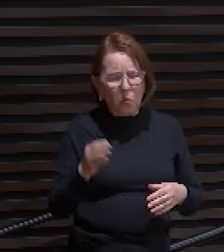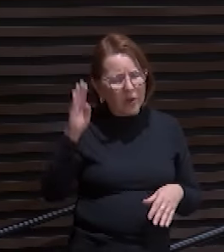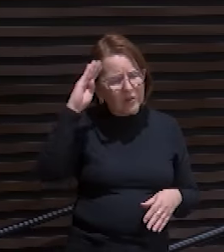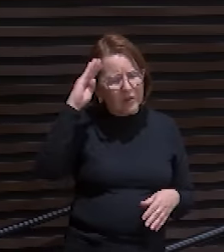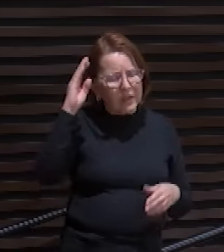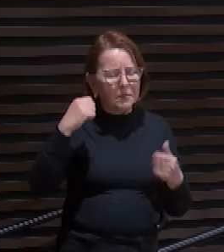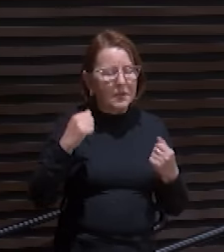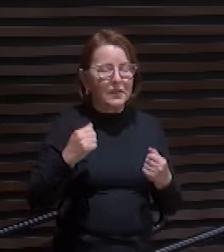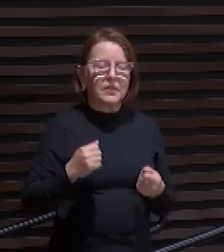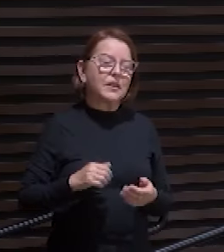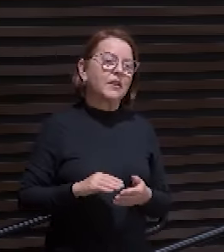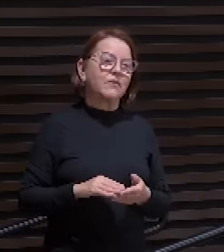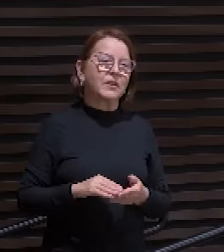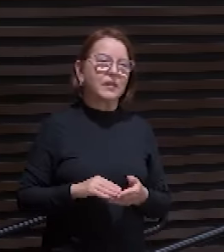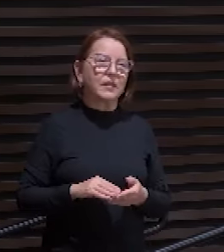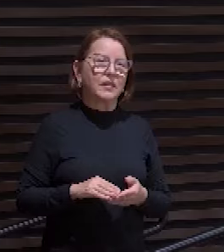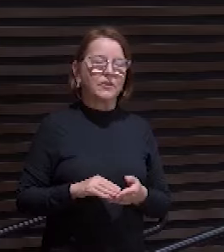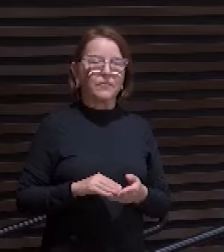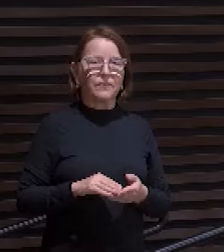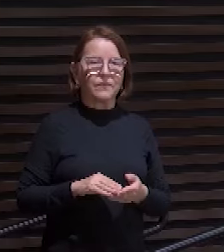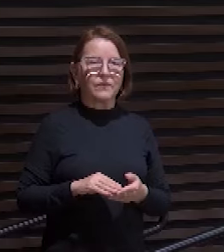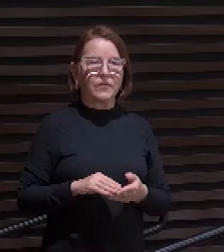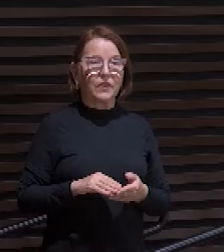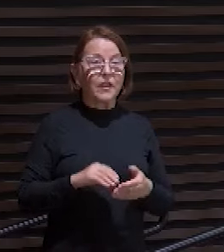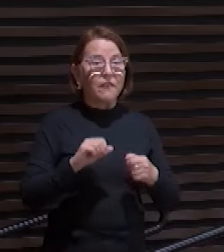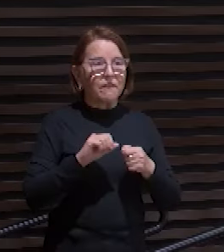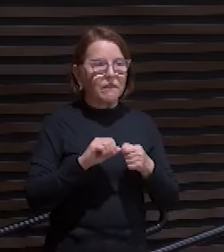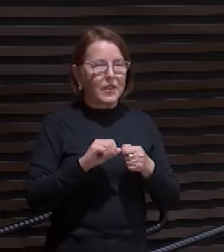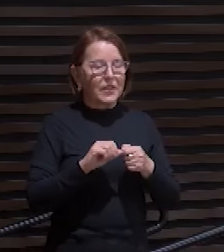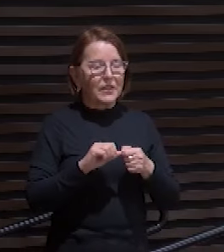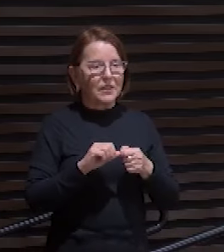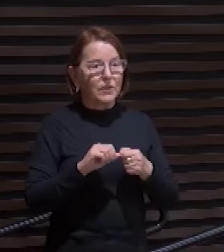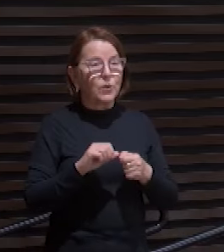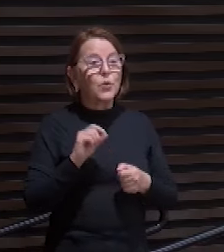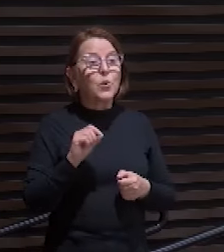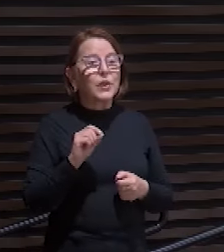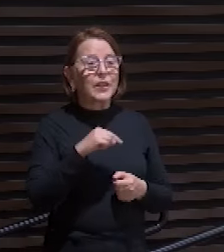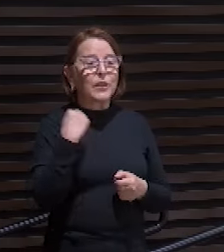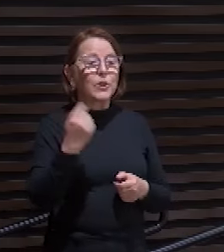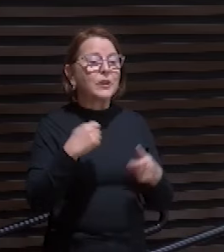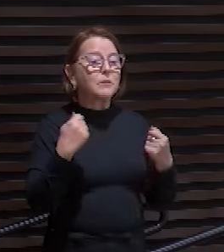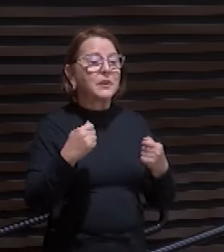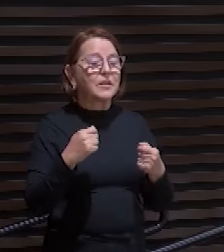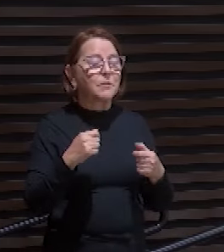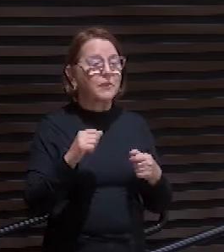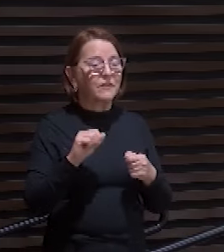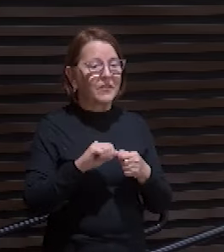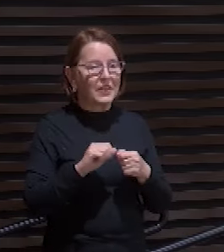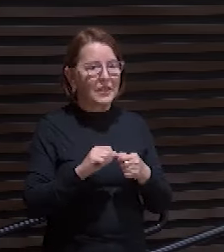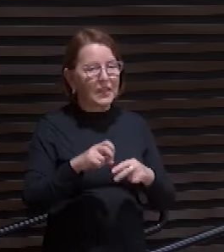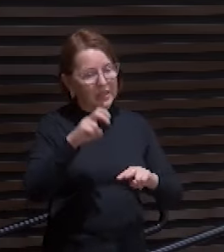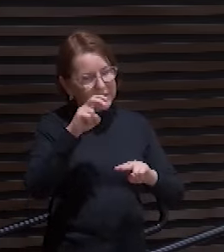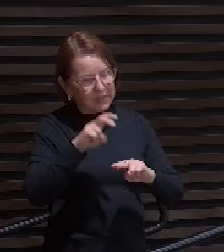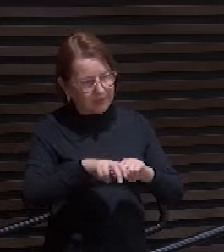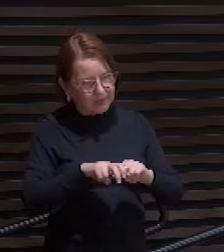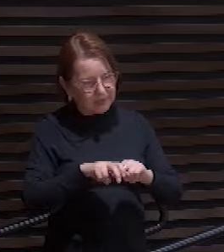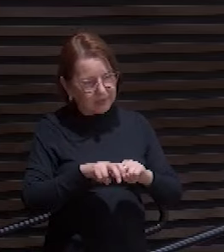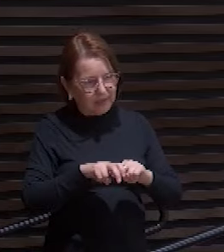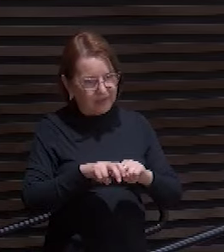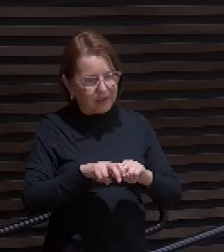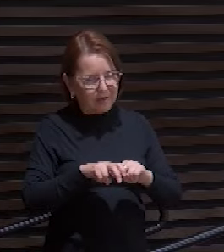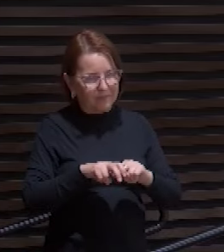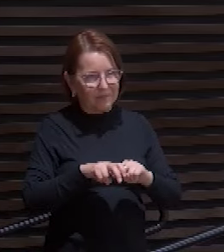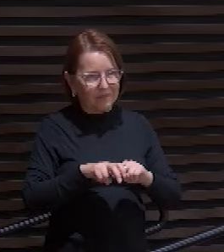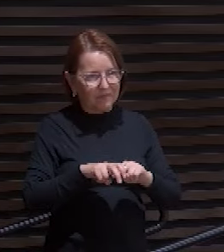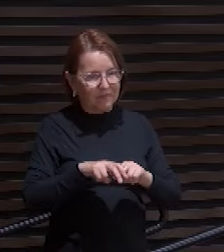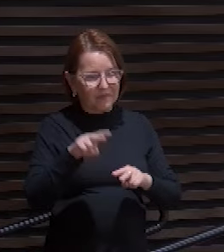Sabe o que ele fez aqui? Ele fez o que nós precisamos fazer, sentar e avaliar. Lembra daquele texto? Abra aí,